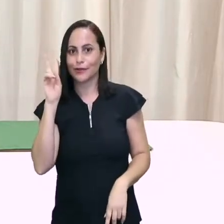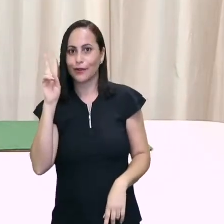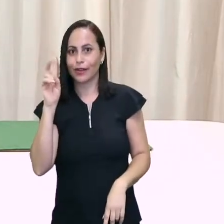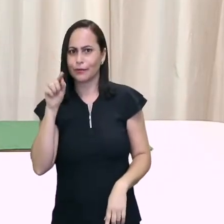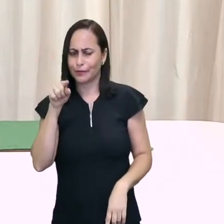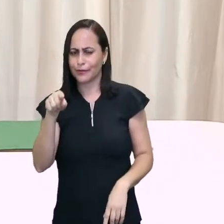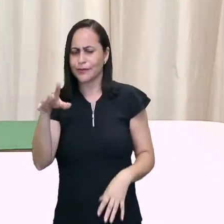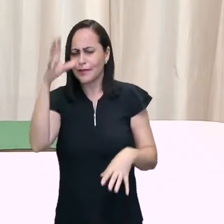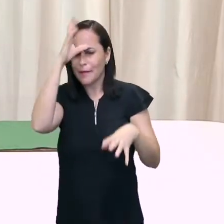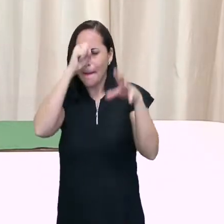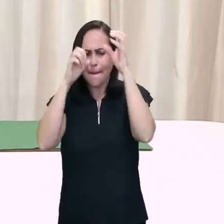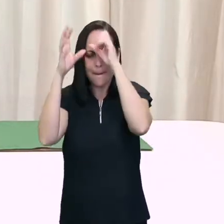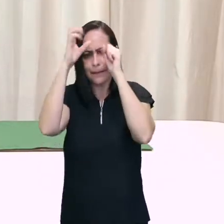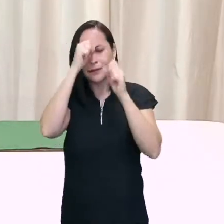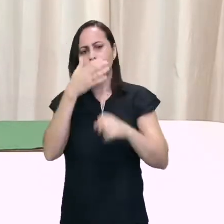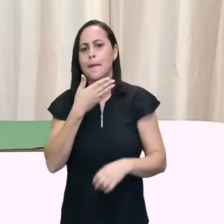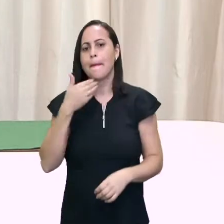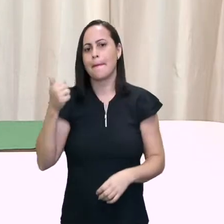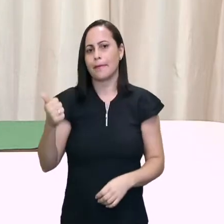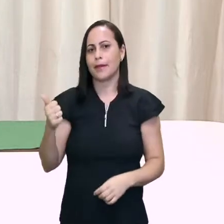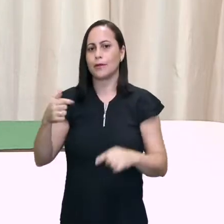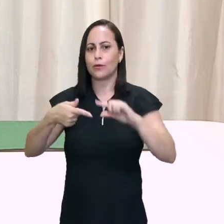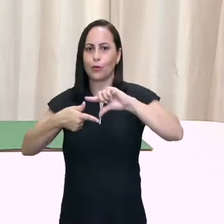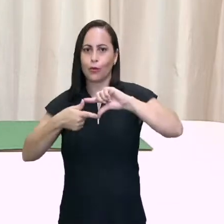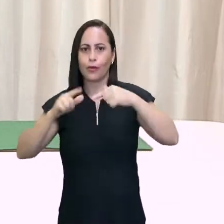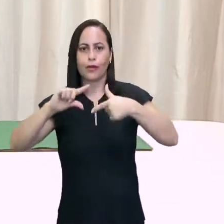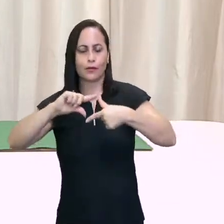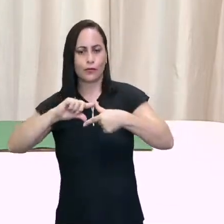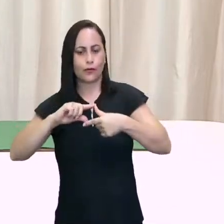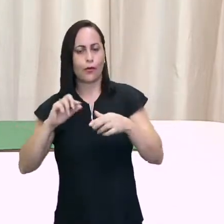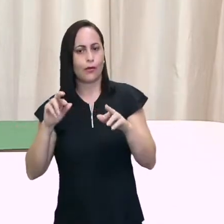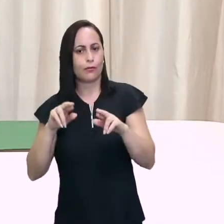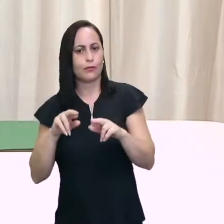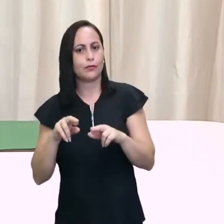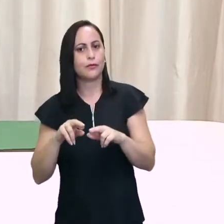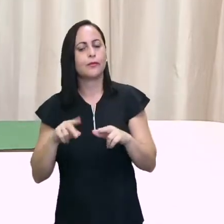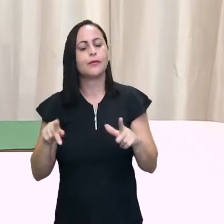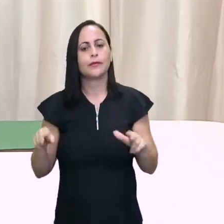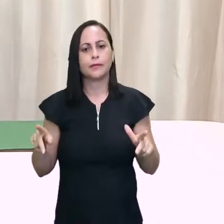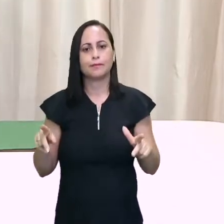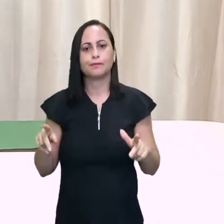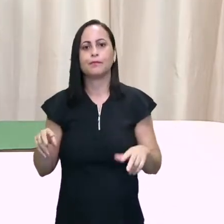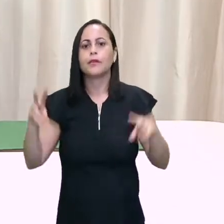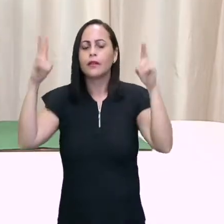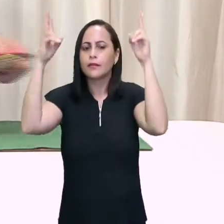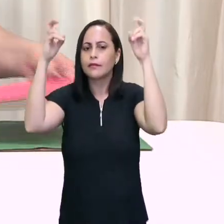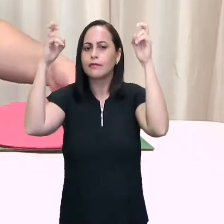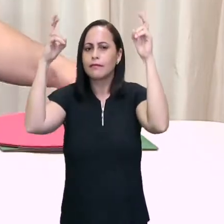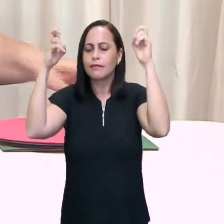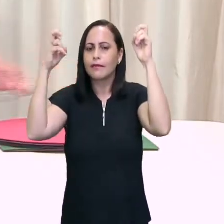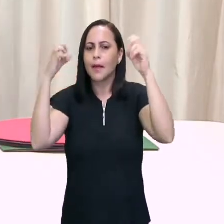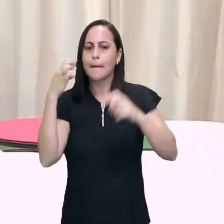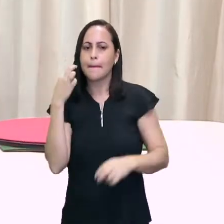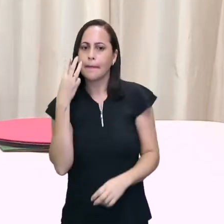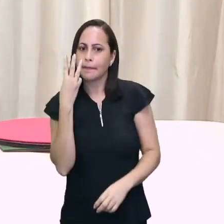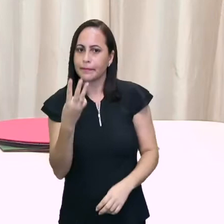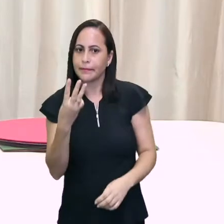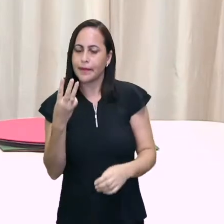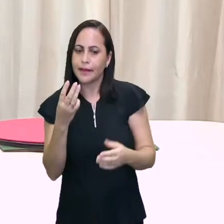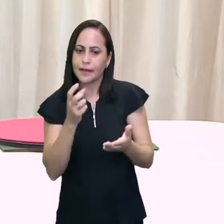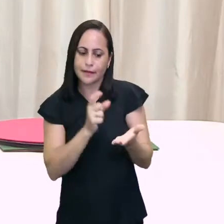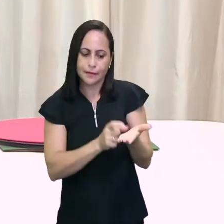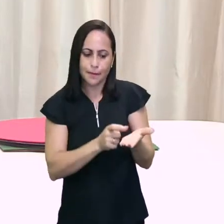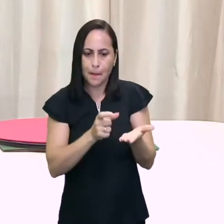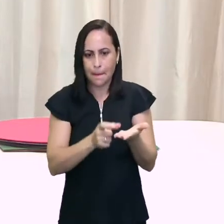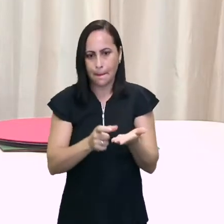formas geométricas. O nome da história é As Três Partes. O autor dessa história